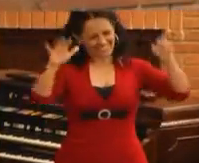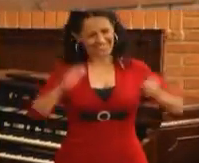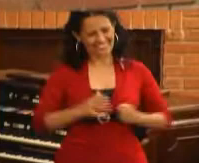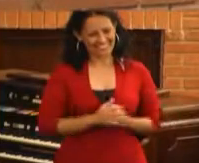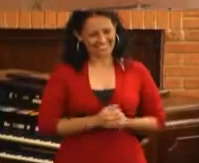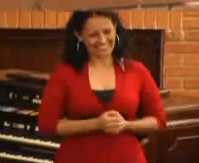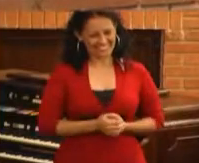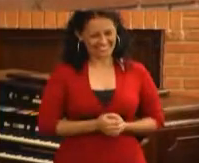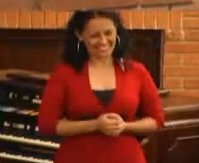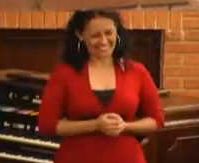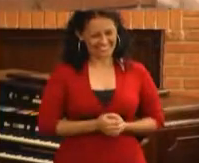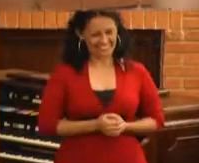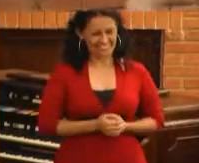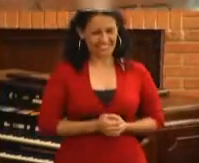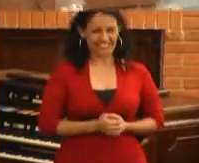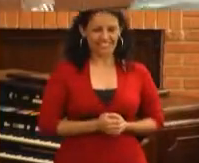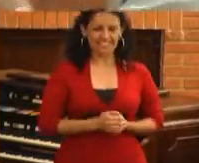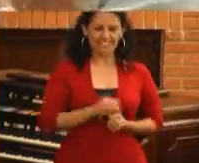Palavrão.